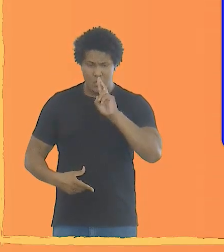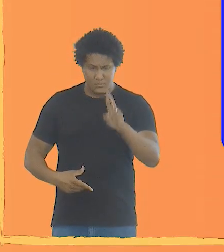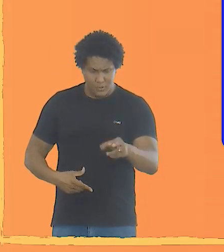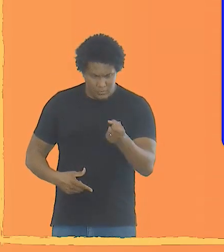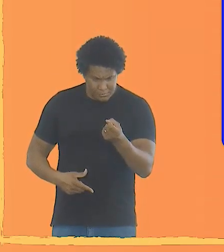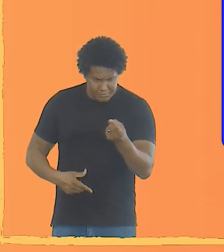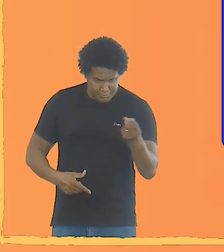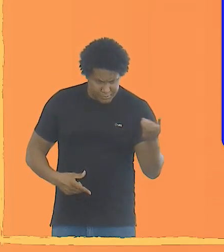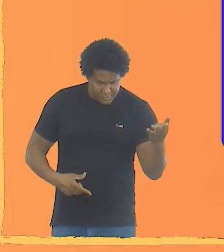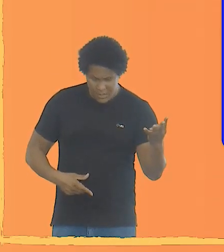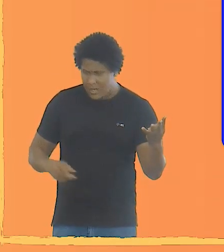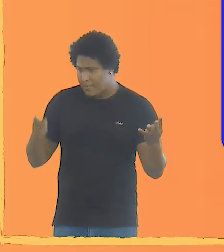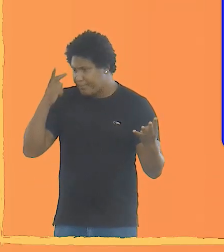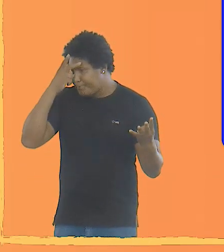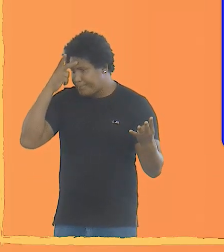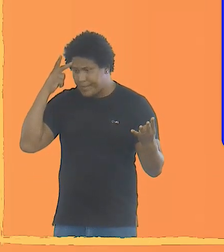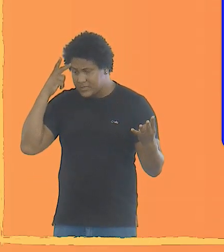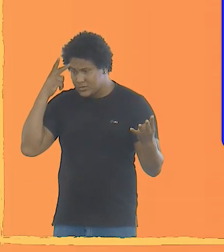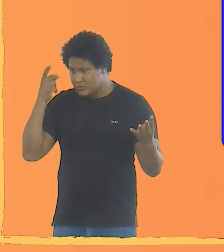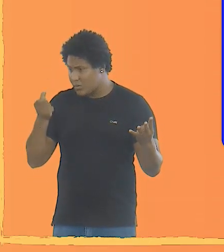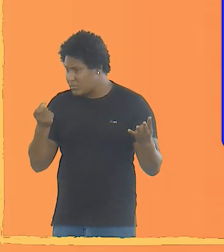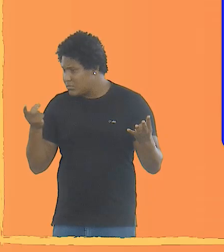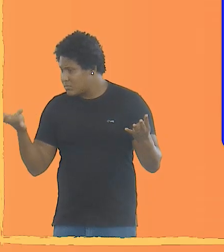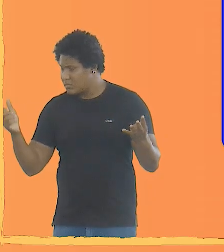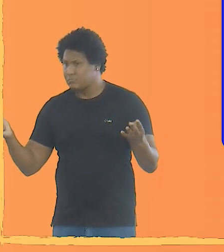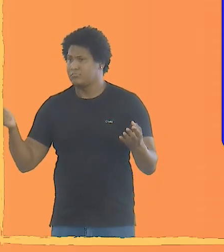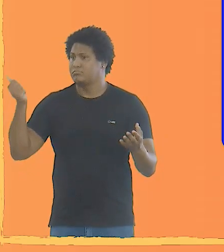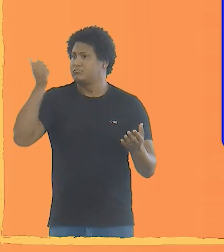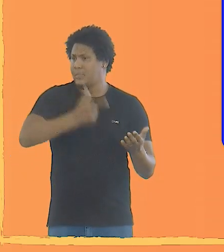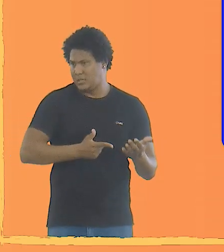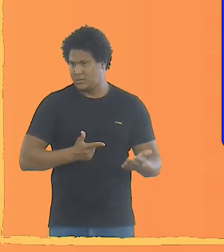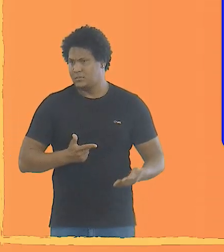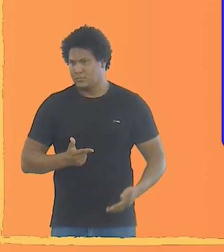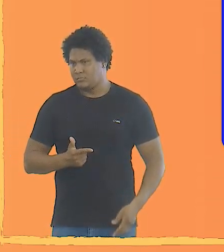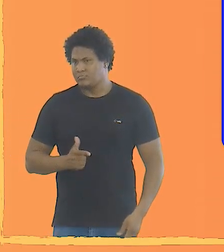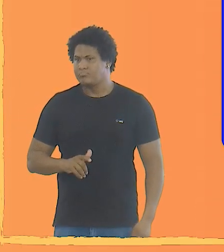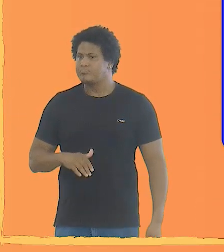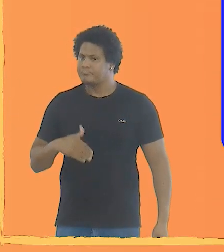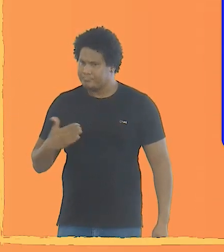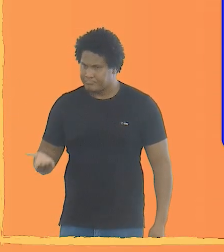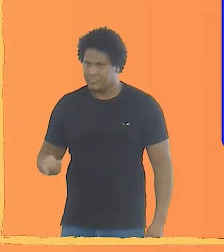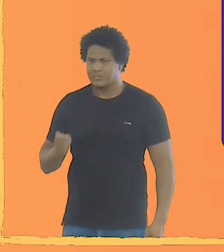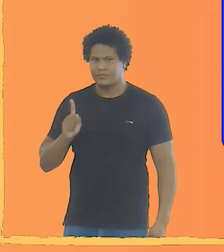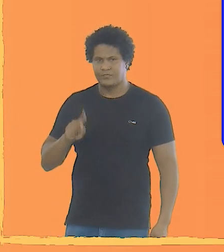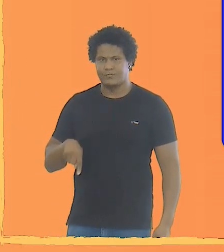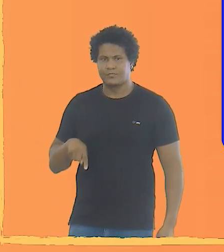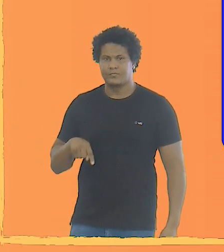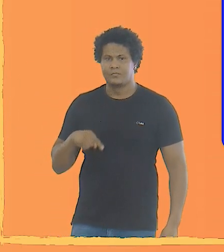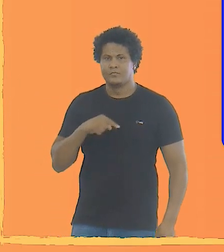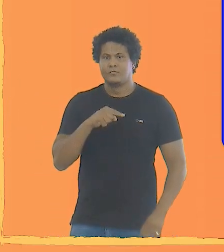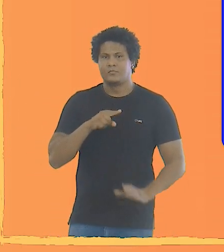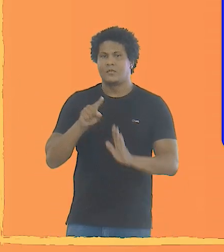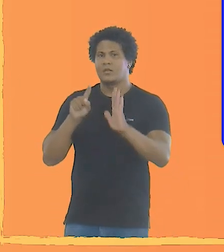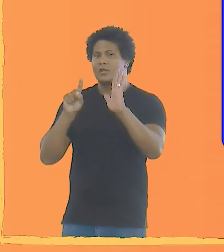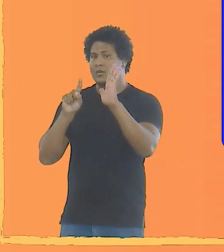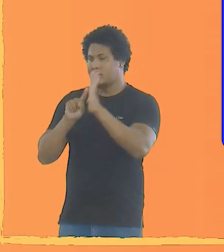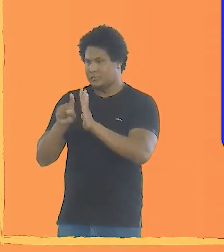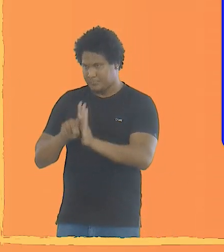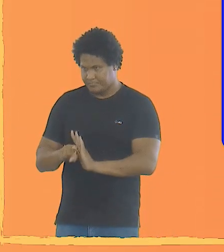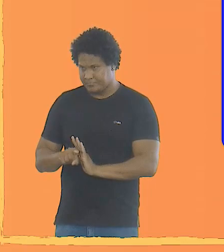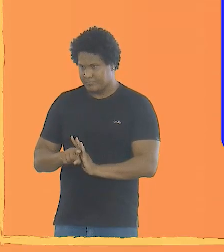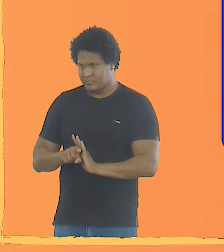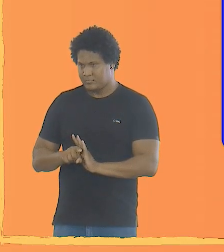mais pessoas do que a quantidade de respostas, né? Então, a alternativa dessa questão é o seguinte: número de